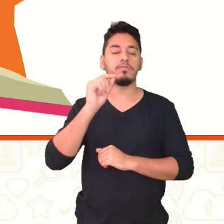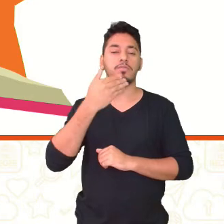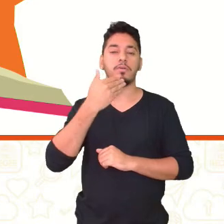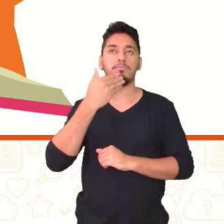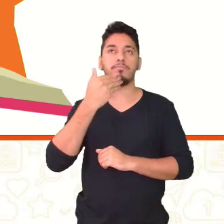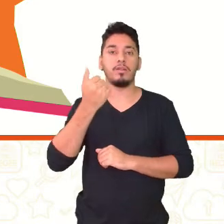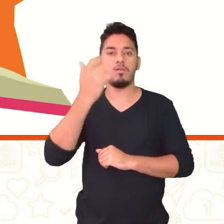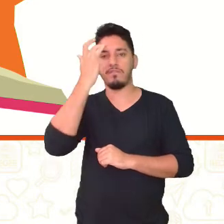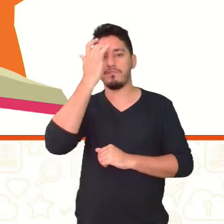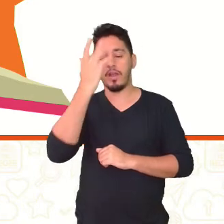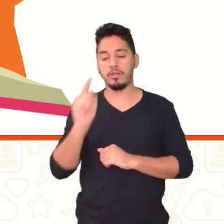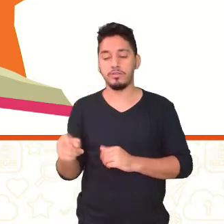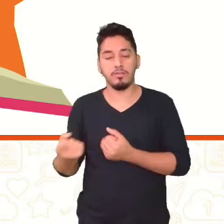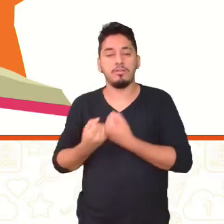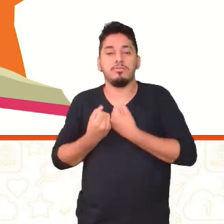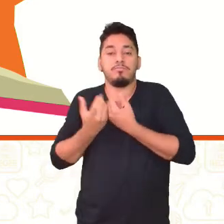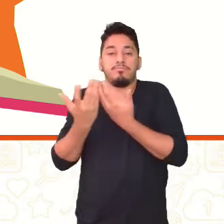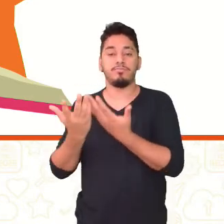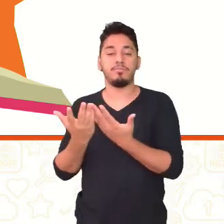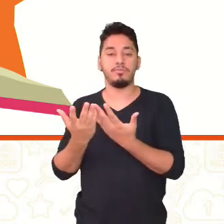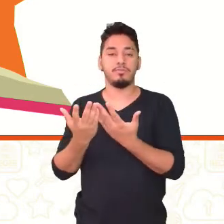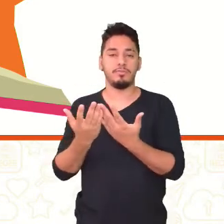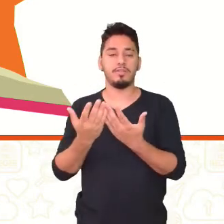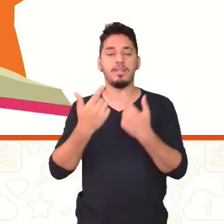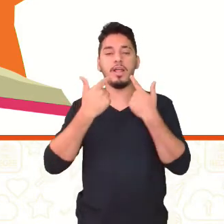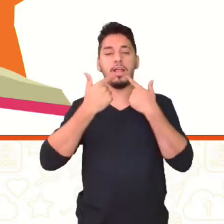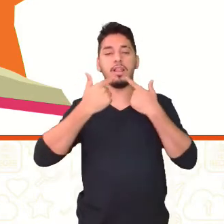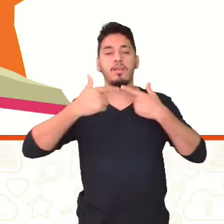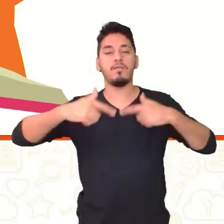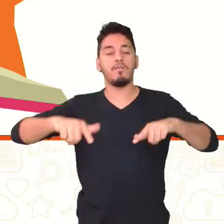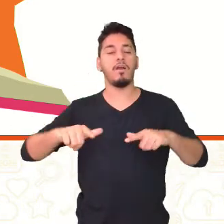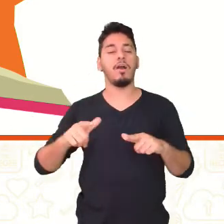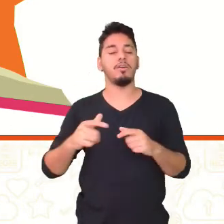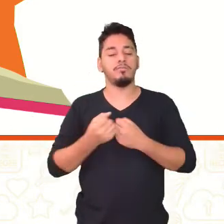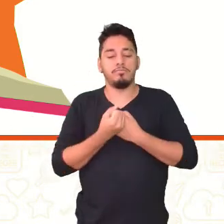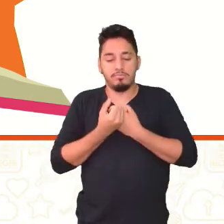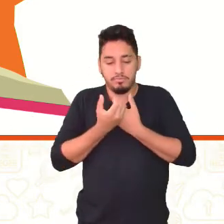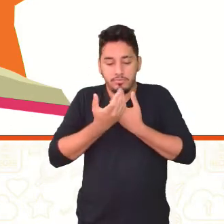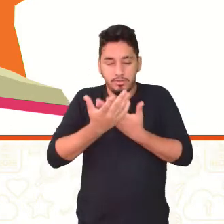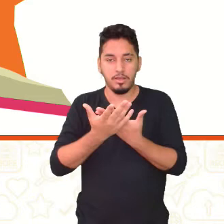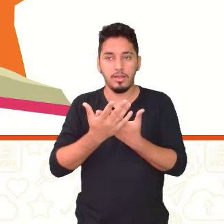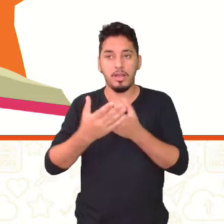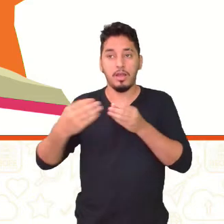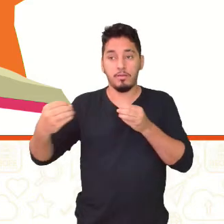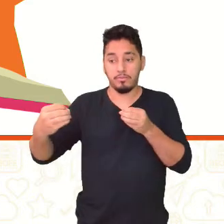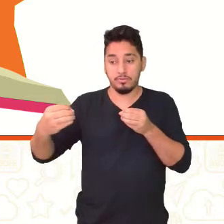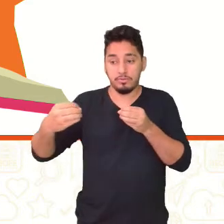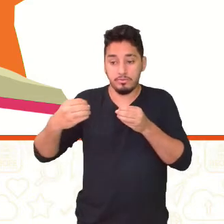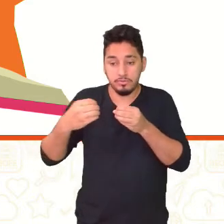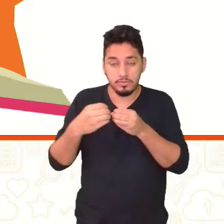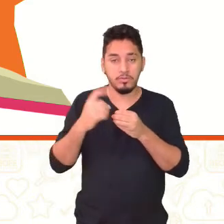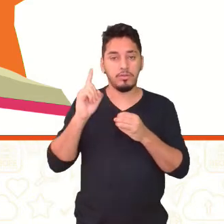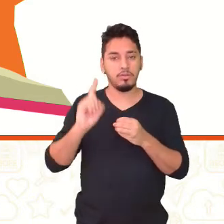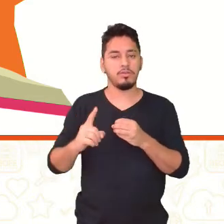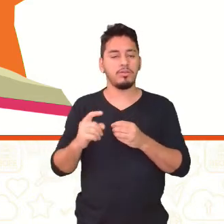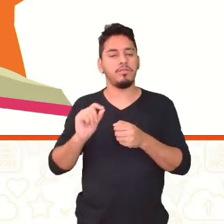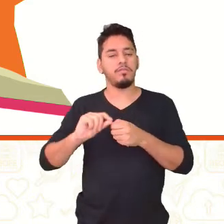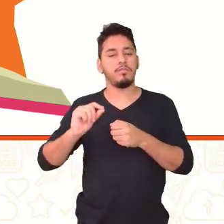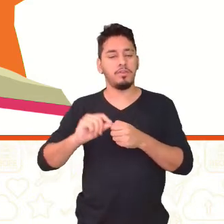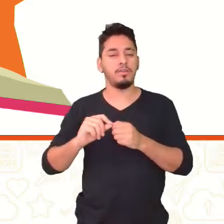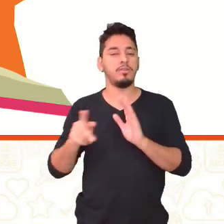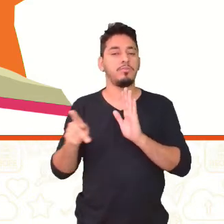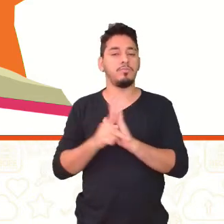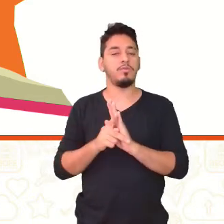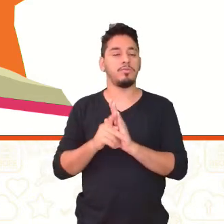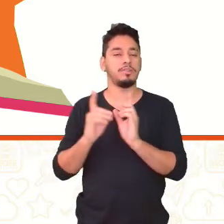mais fácil externalizar, né, através da linguagem expressiva, a aproximação, né, que é construída nessa dinâmica